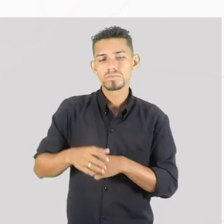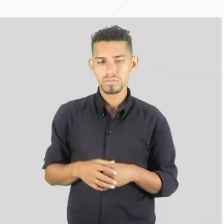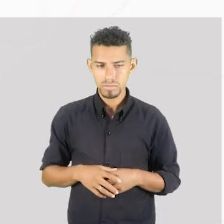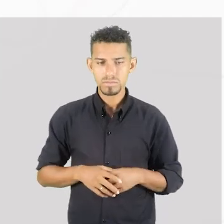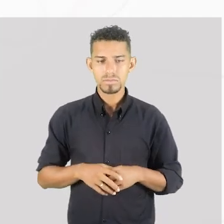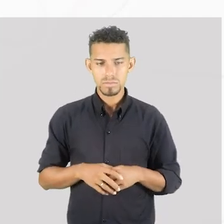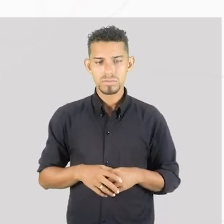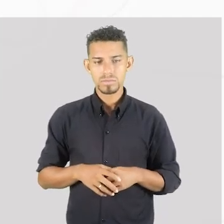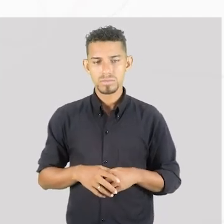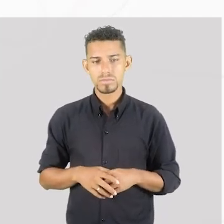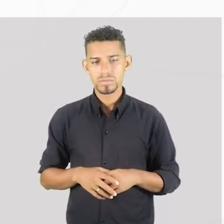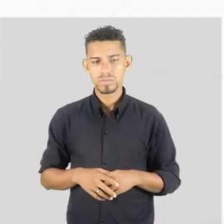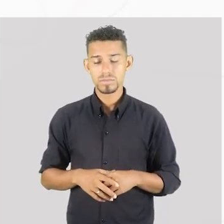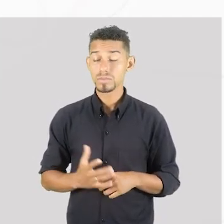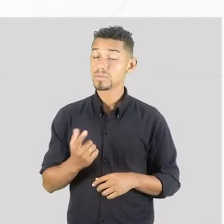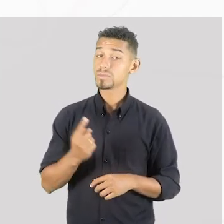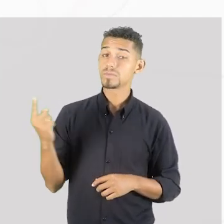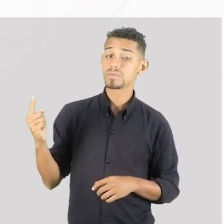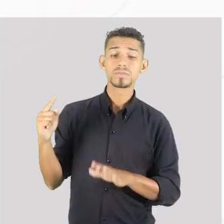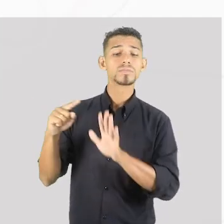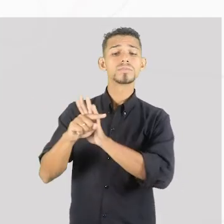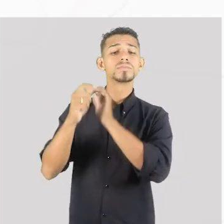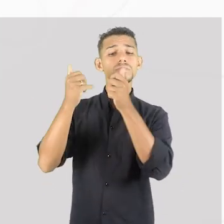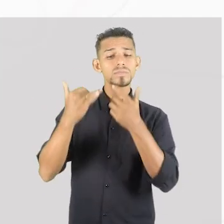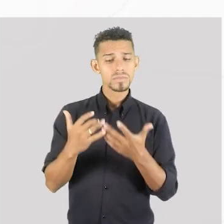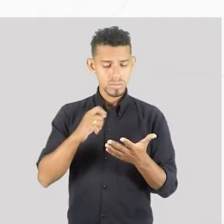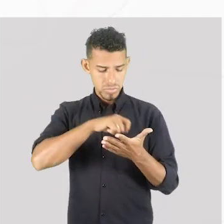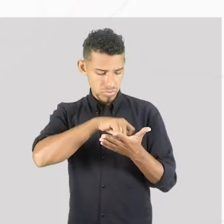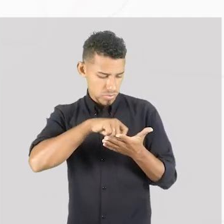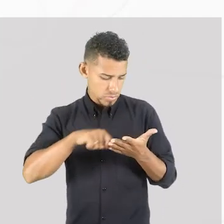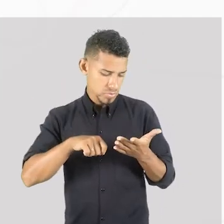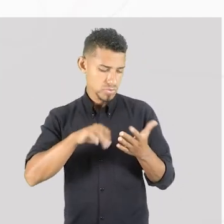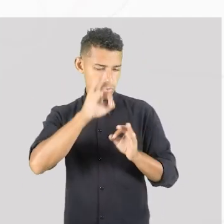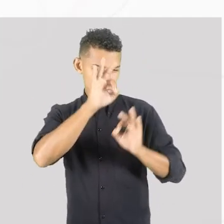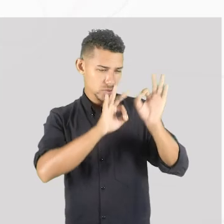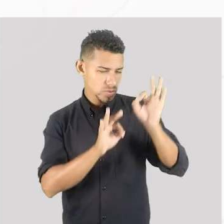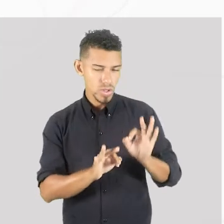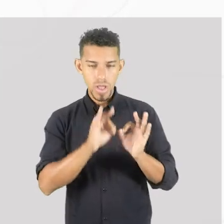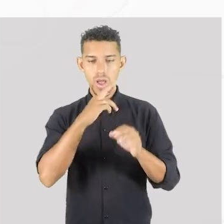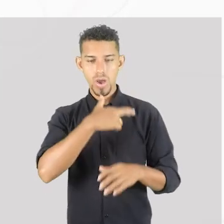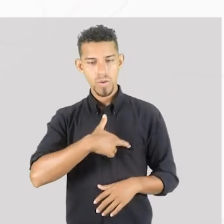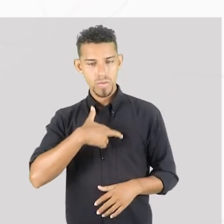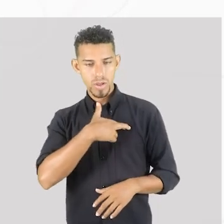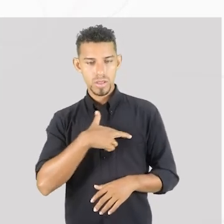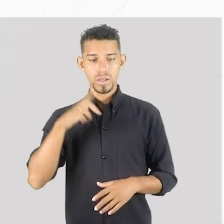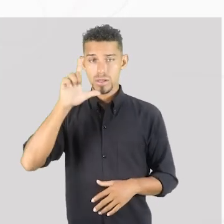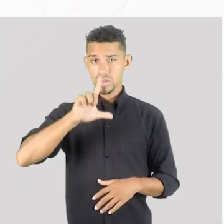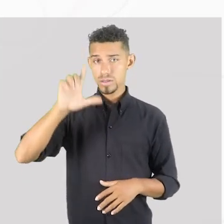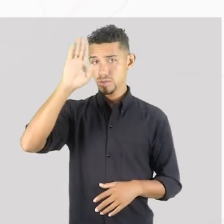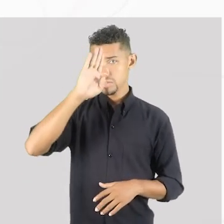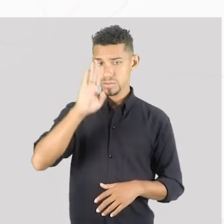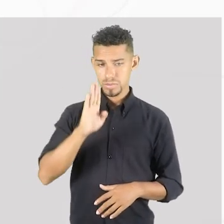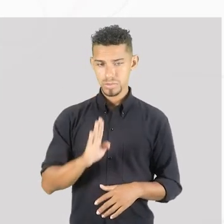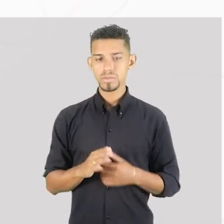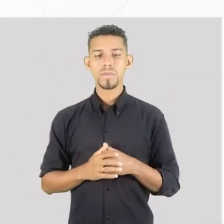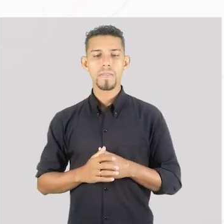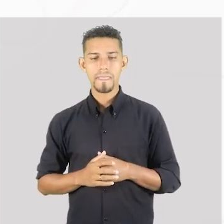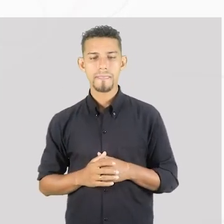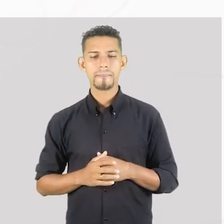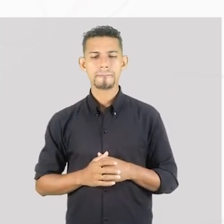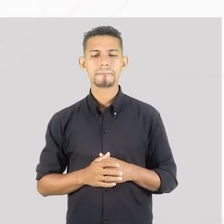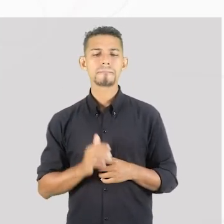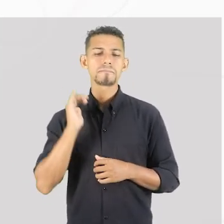Inscrito na estética romântica da literatura brasileira, o conto descortina aspecto